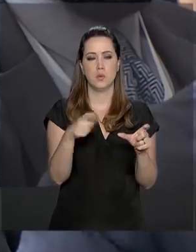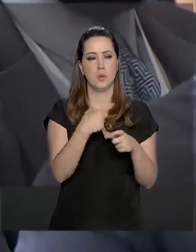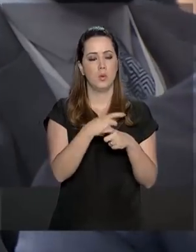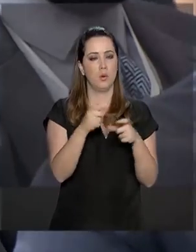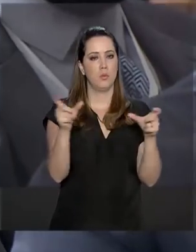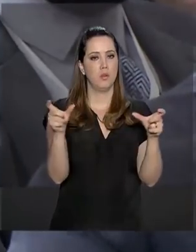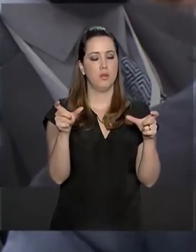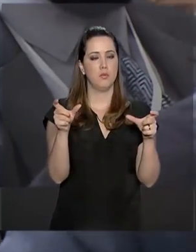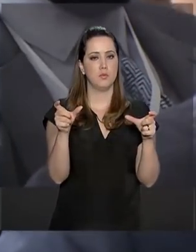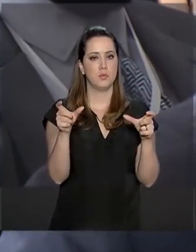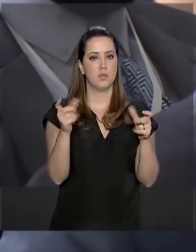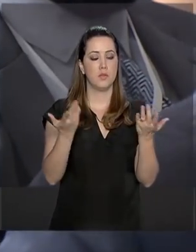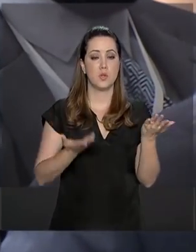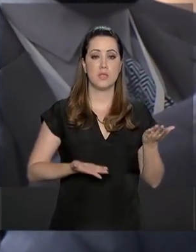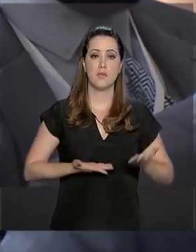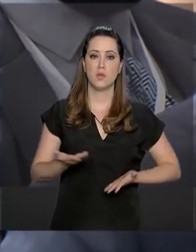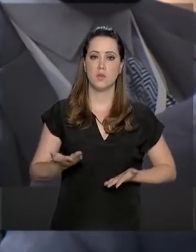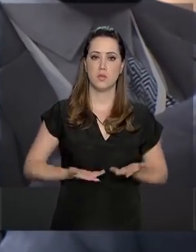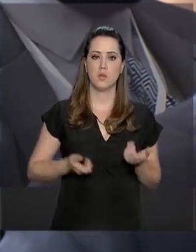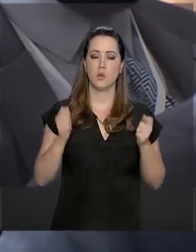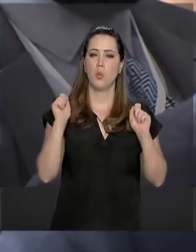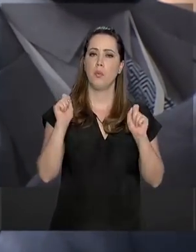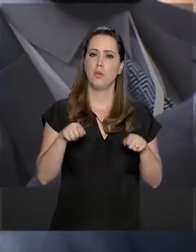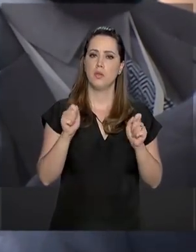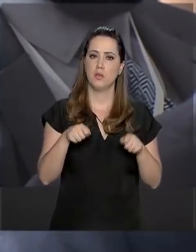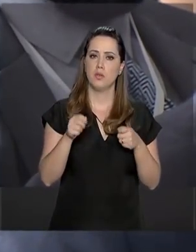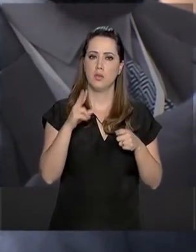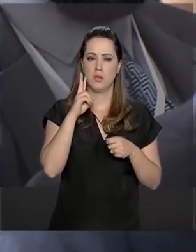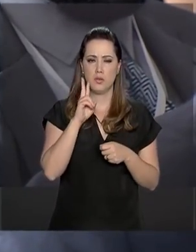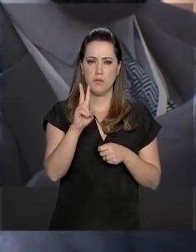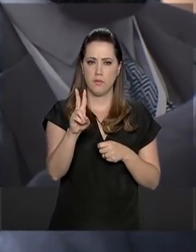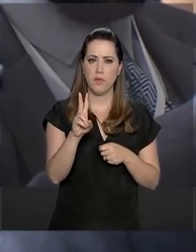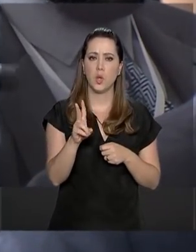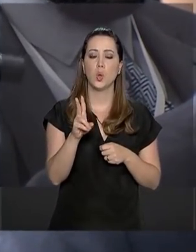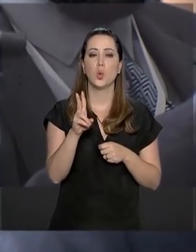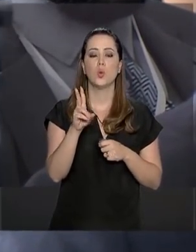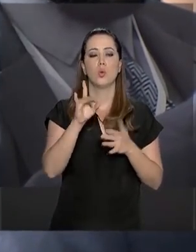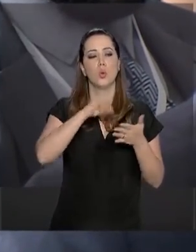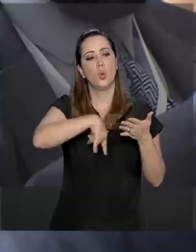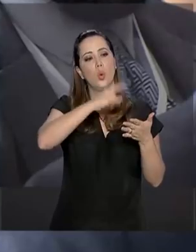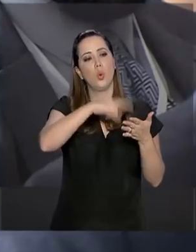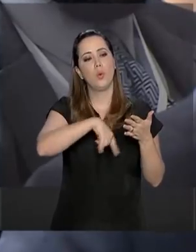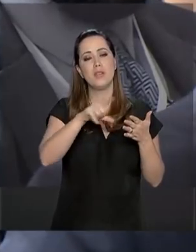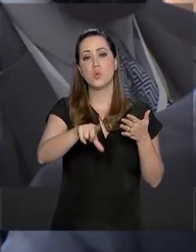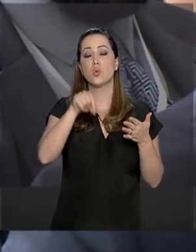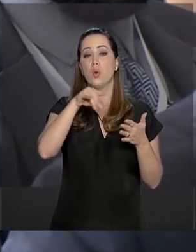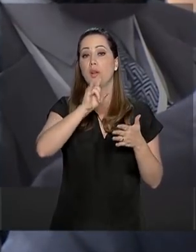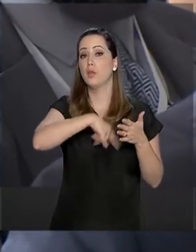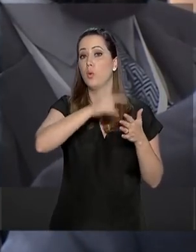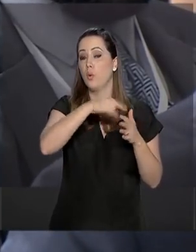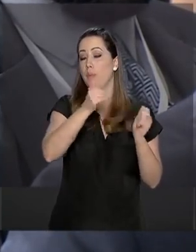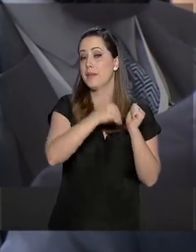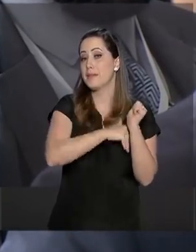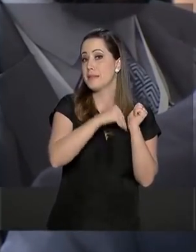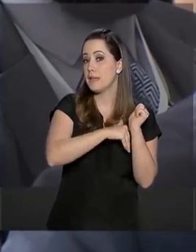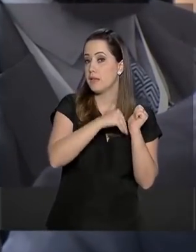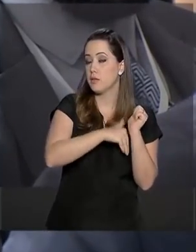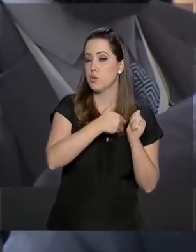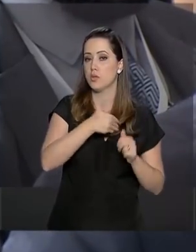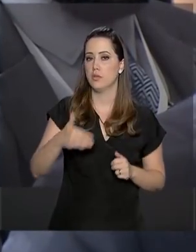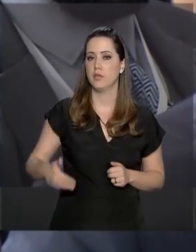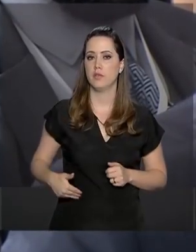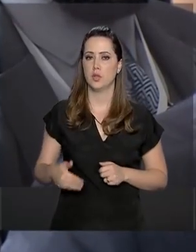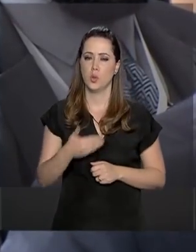a quantidade de servidores que poderiam classificar documentos sigilosos do governo é o governo comenta essa